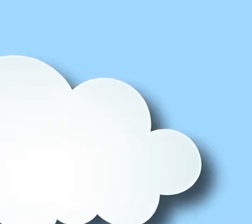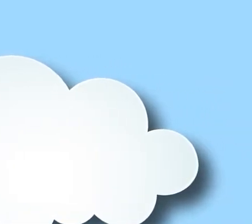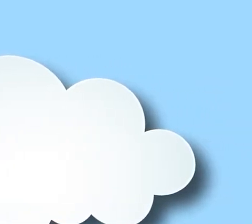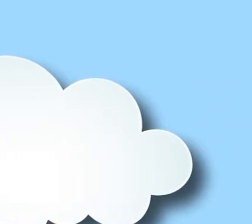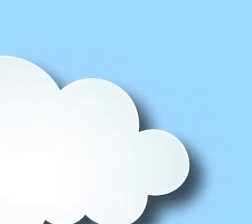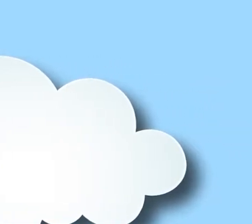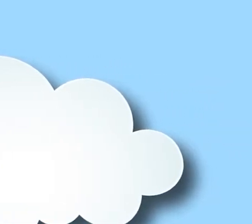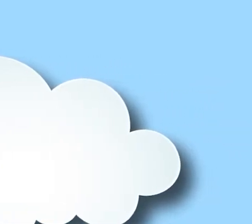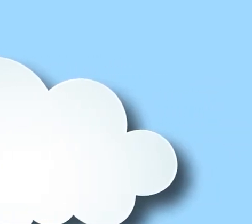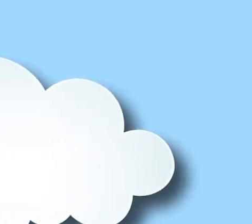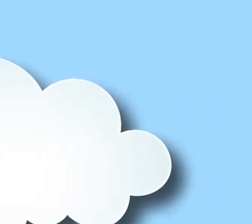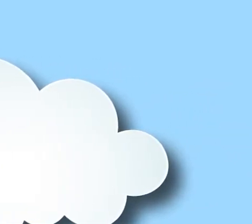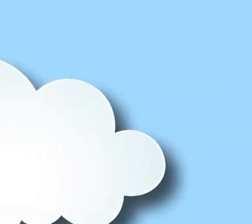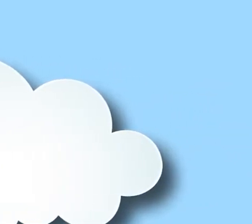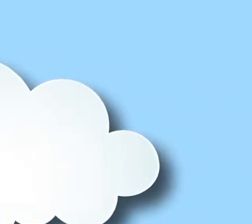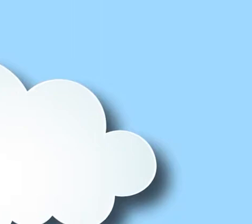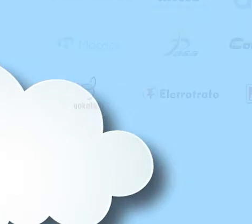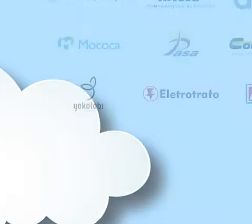ha.com.vc/fábrica de sonhos.